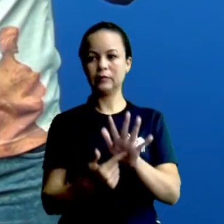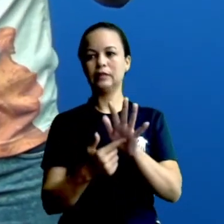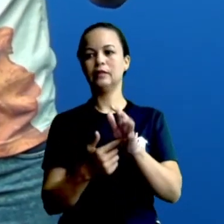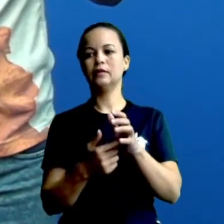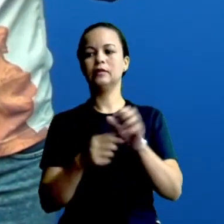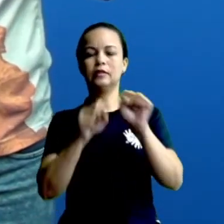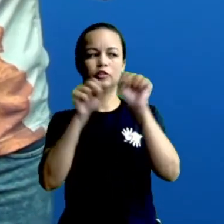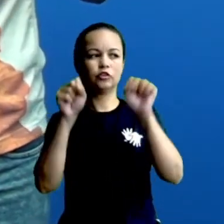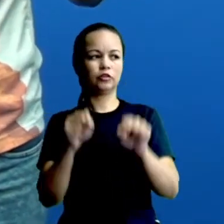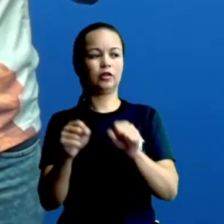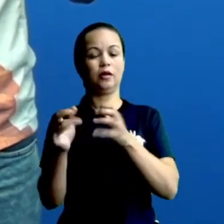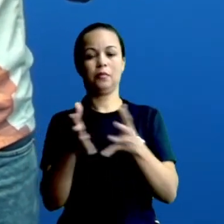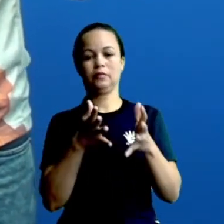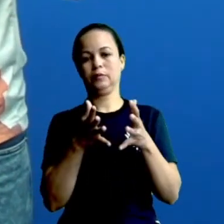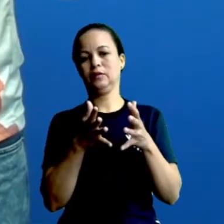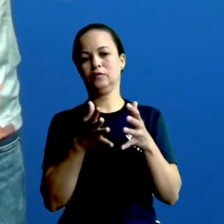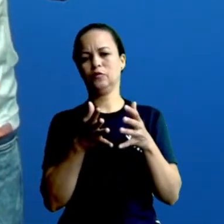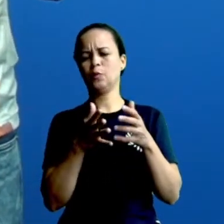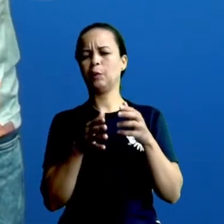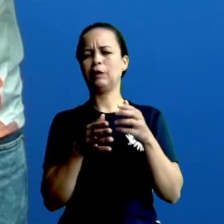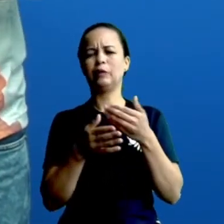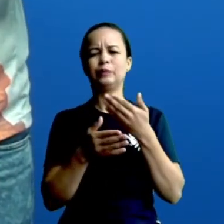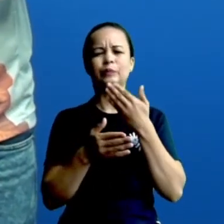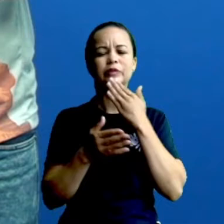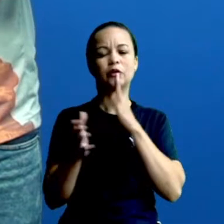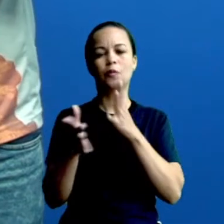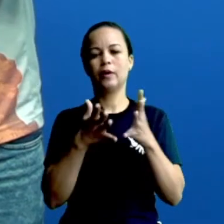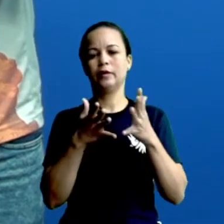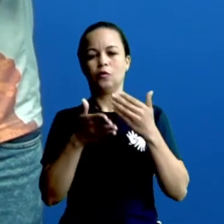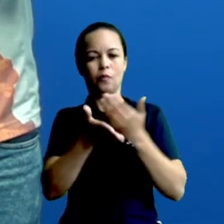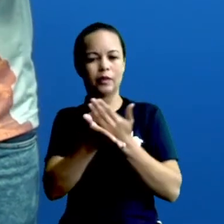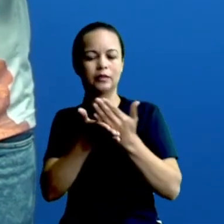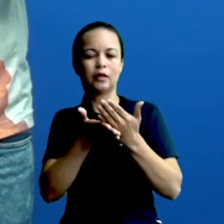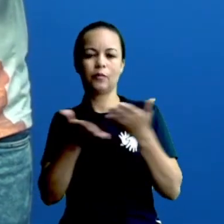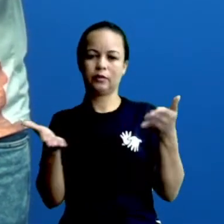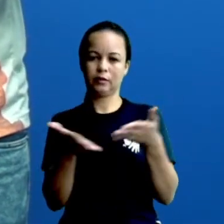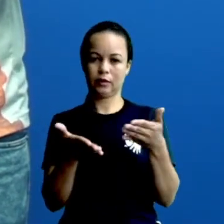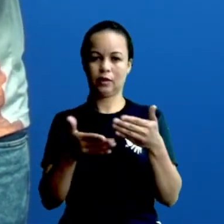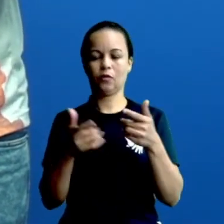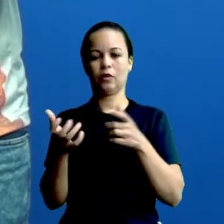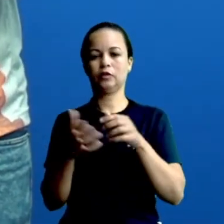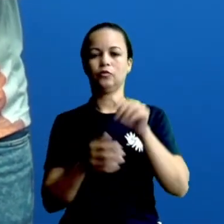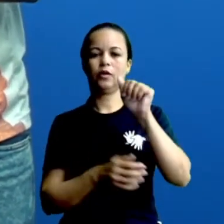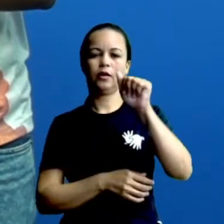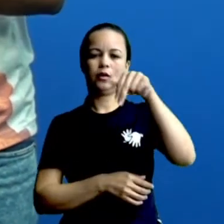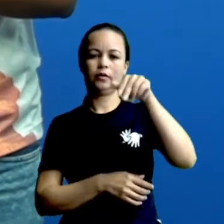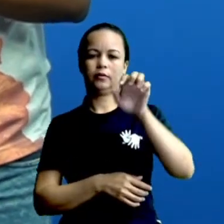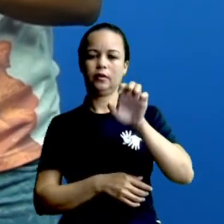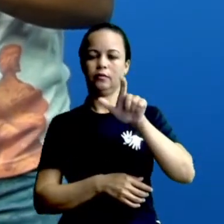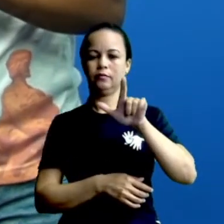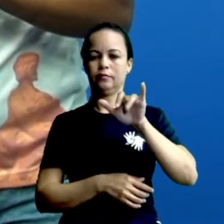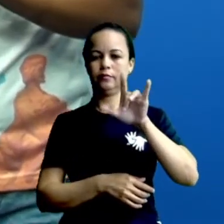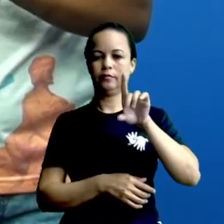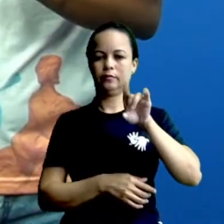sistemas específicos e completos surgirão a partir de agora nos anelídeos.